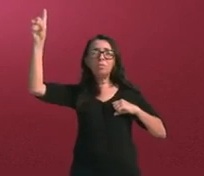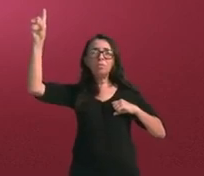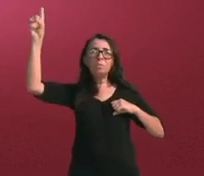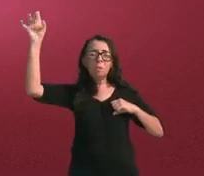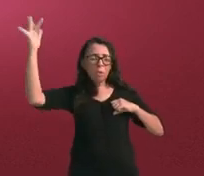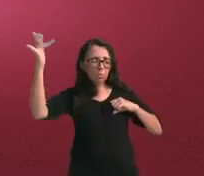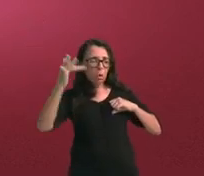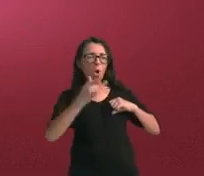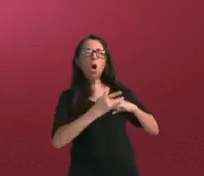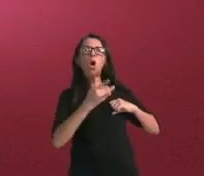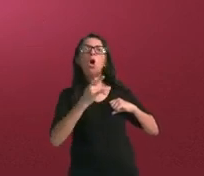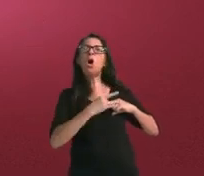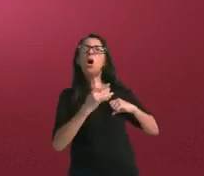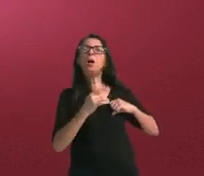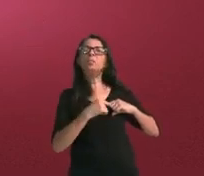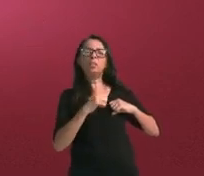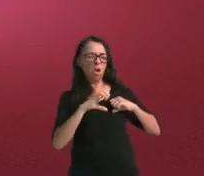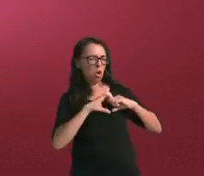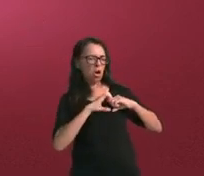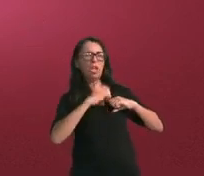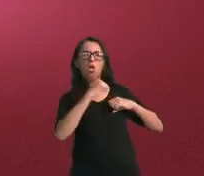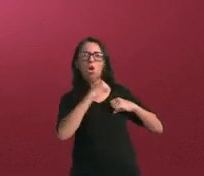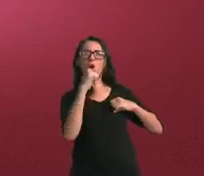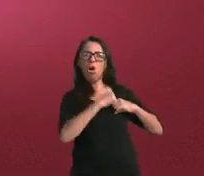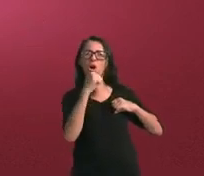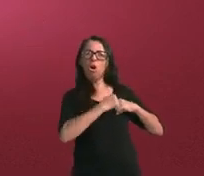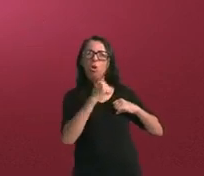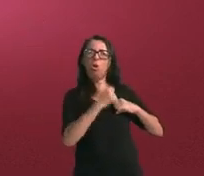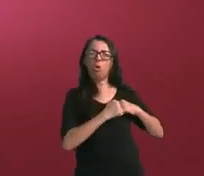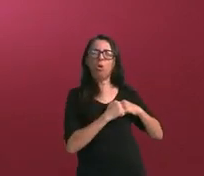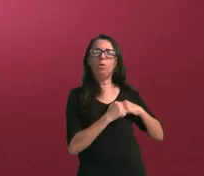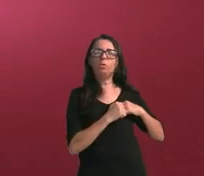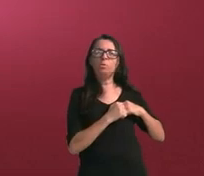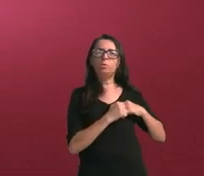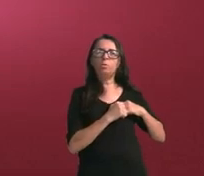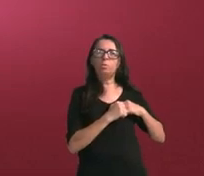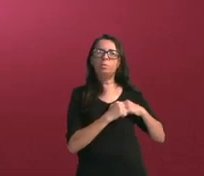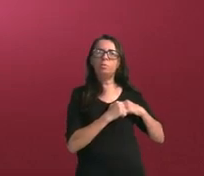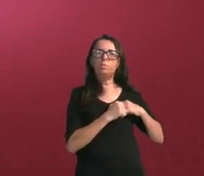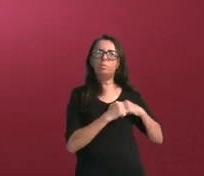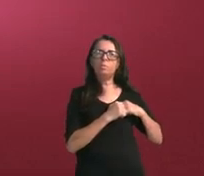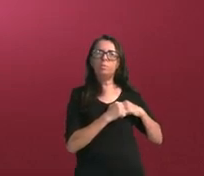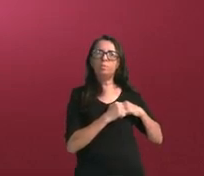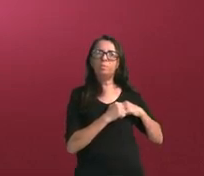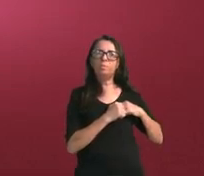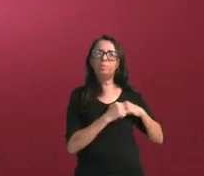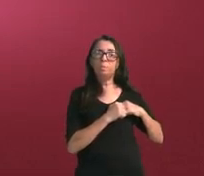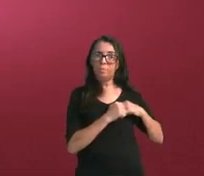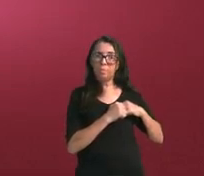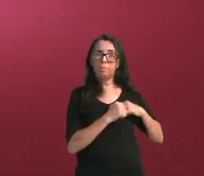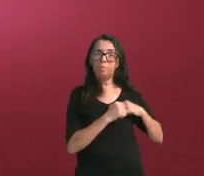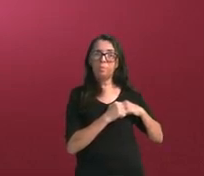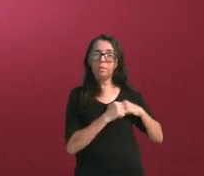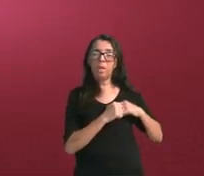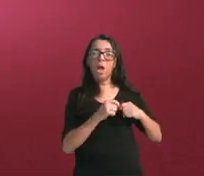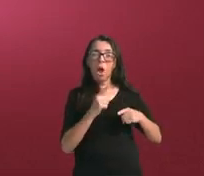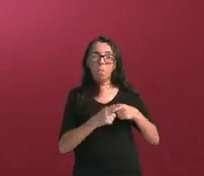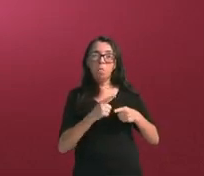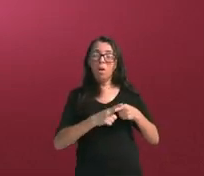povo ver o agir dos sinais de Deus, mais sinais de Deus, para na hora que Deus fosse libertar o povo do